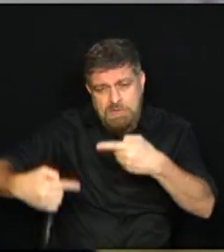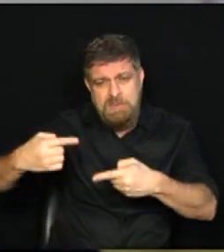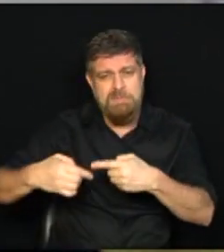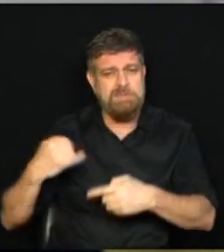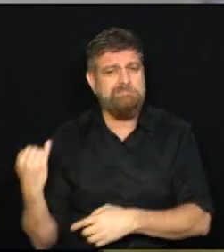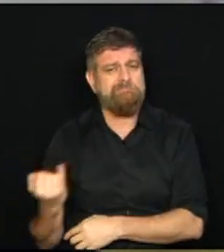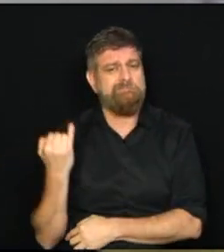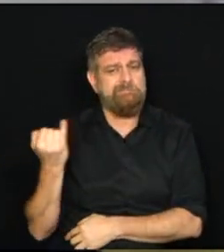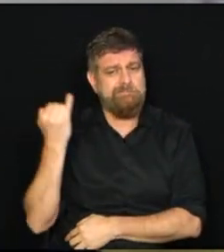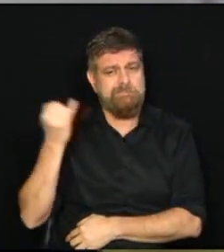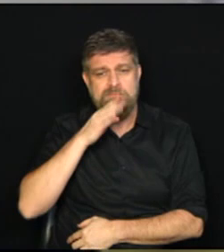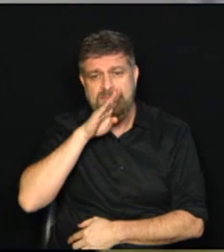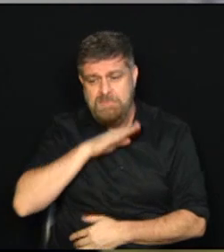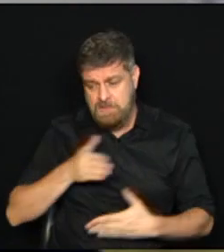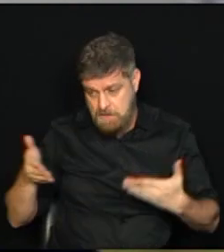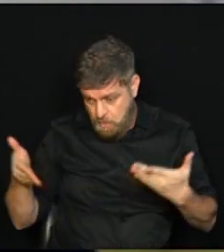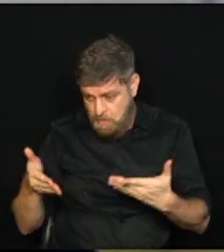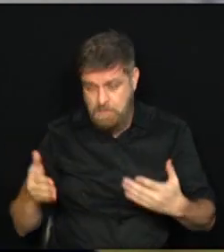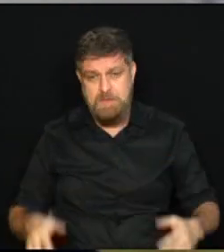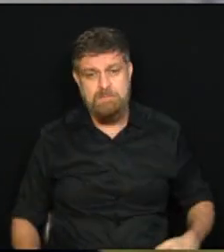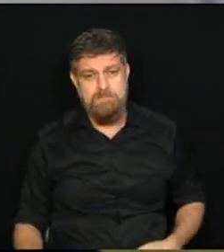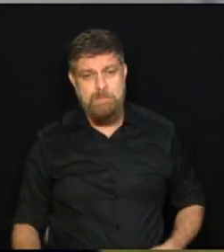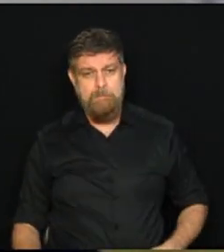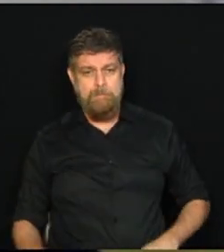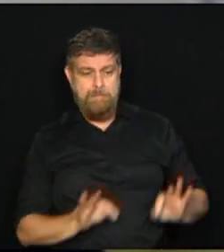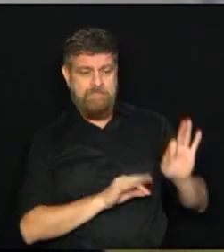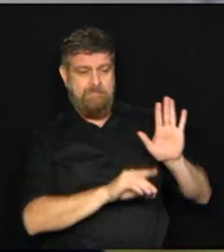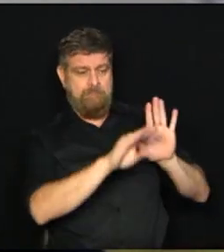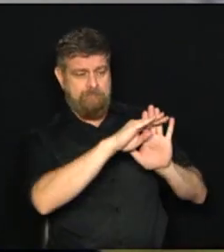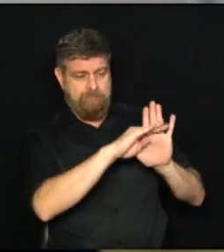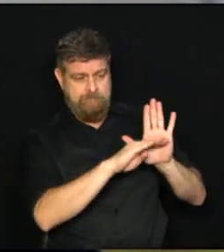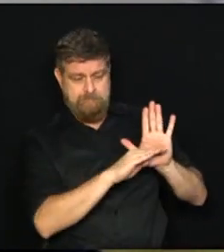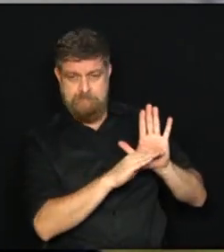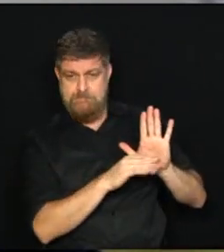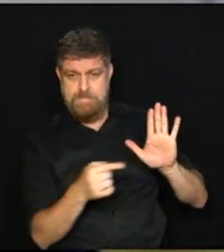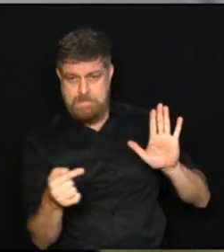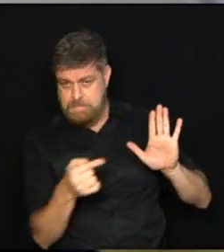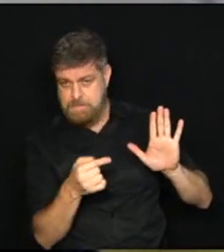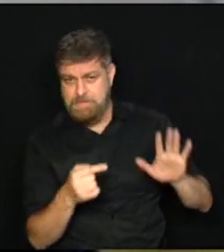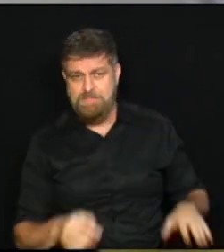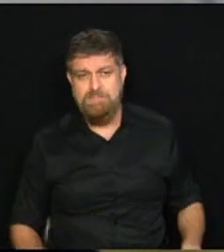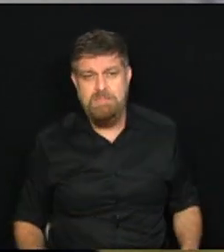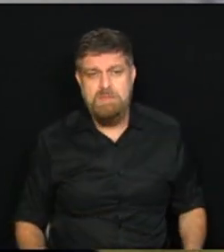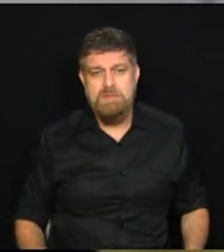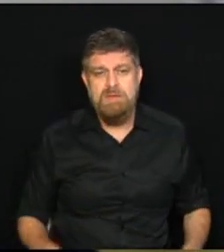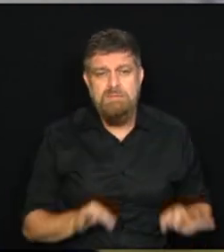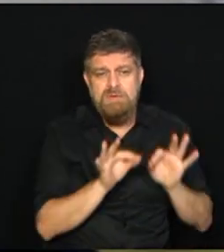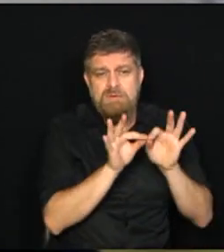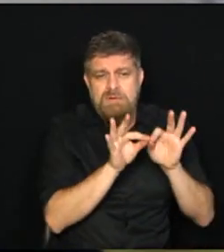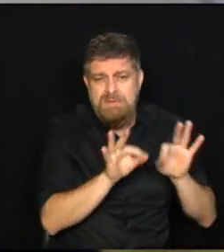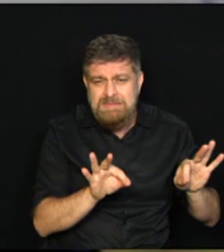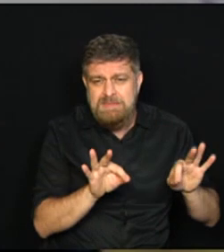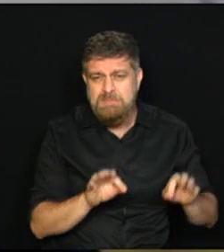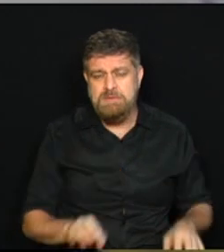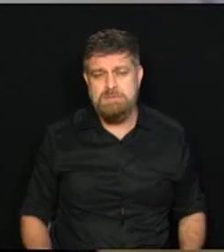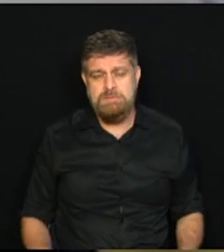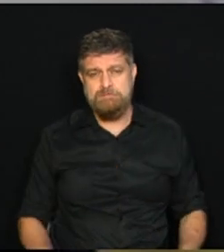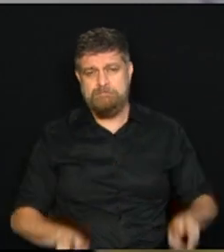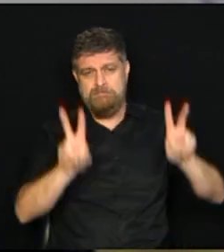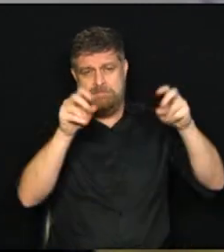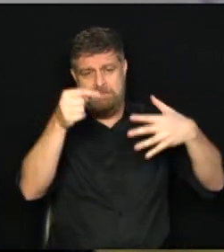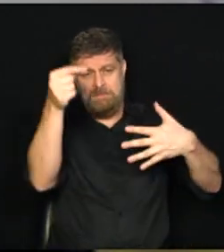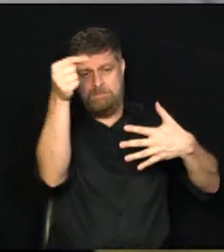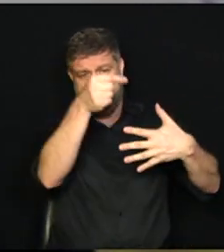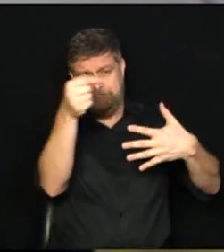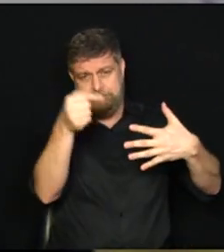tarde. Em relação ao projeto de lei, ele é muito simples, tratando de alguns